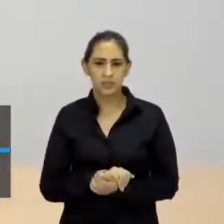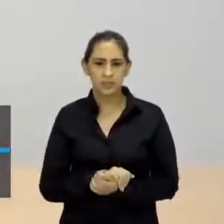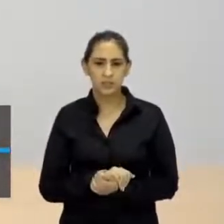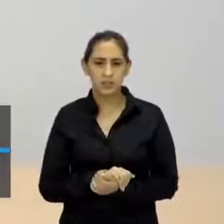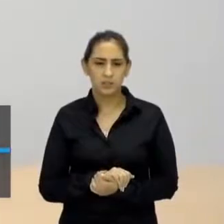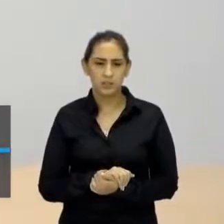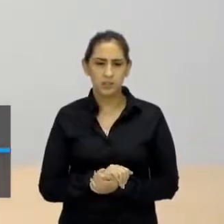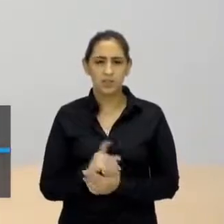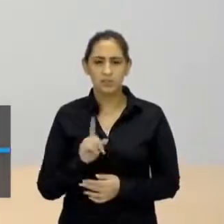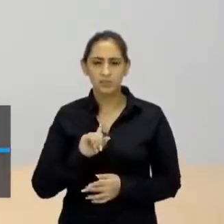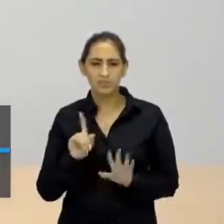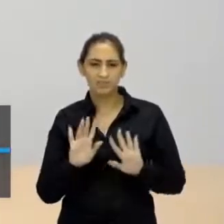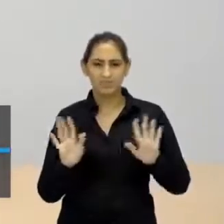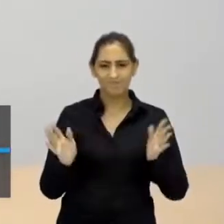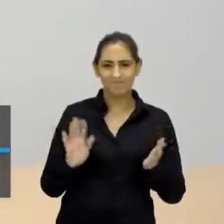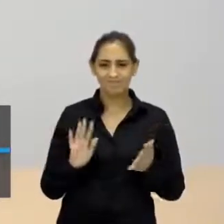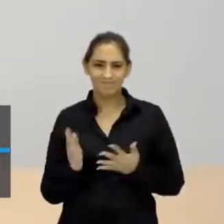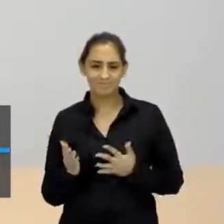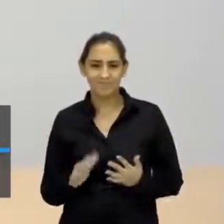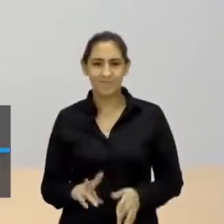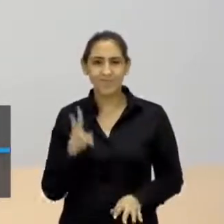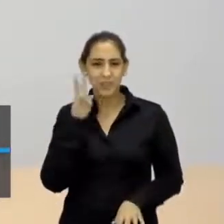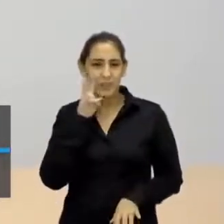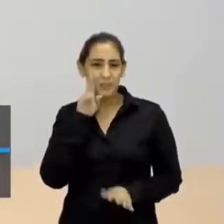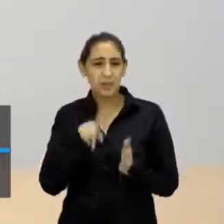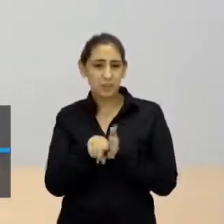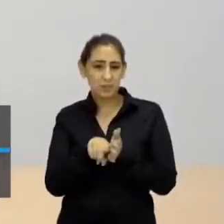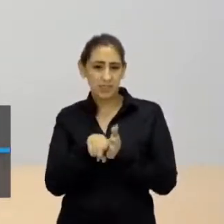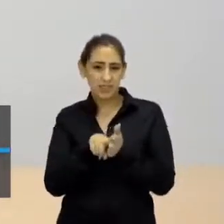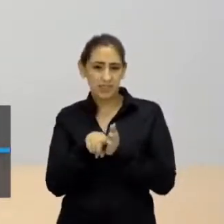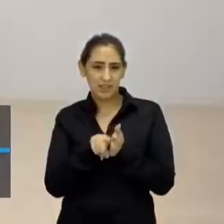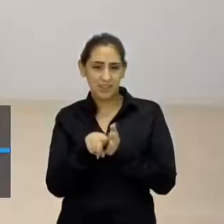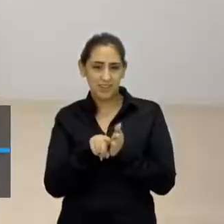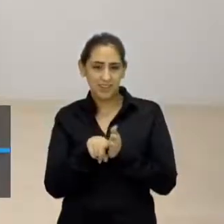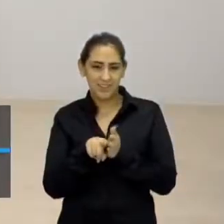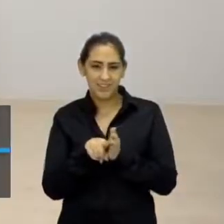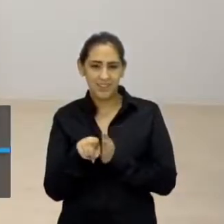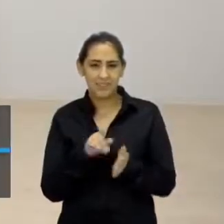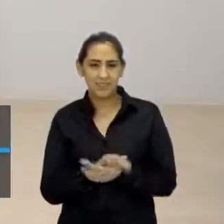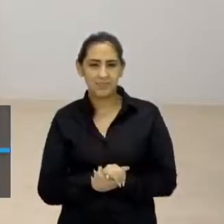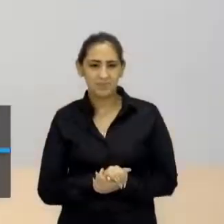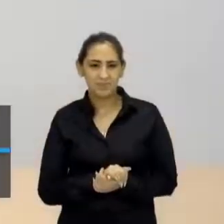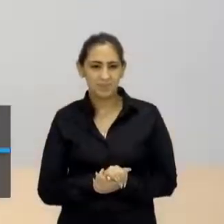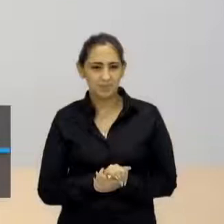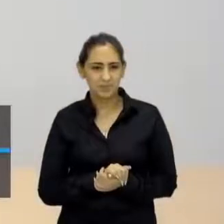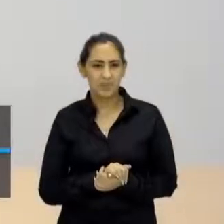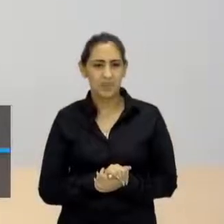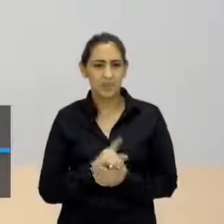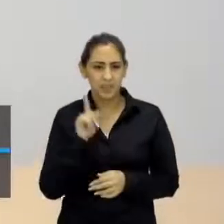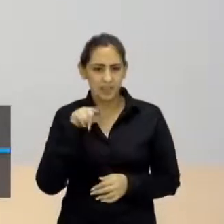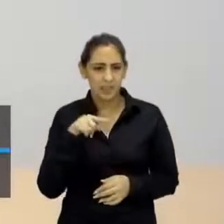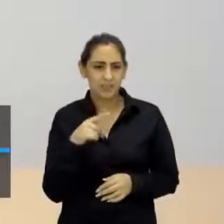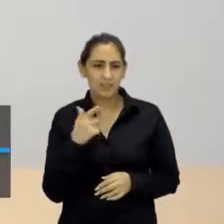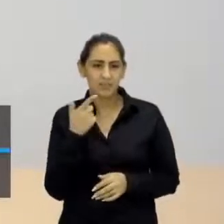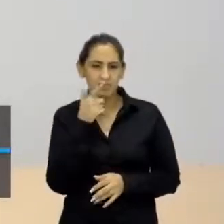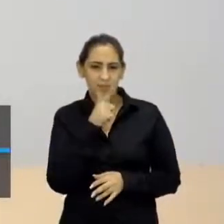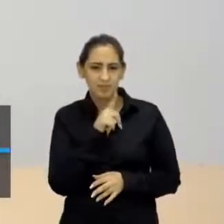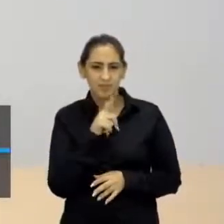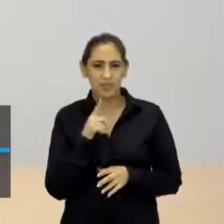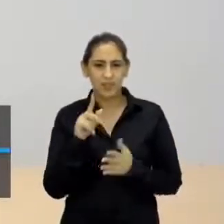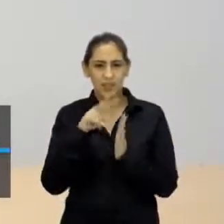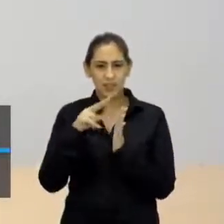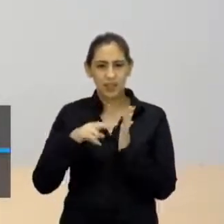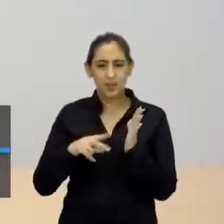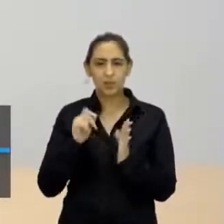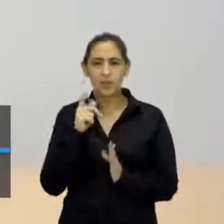sim do que pro não. Então, eu tô lembrando da pesquisa lá, Retratos da Leitura no Brasil, que é considerado leitor quem lê